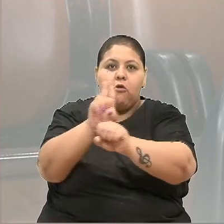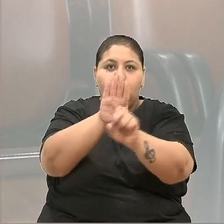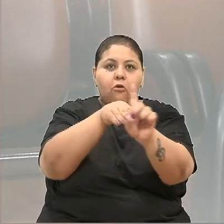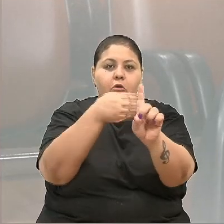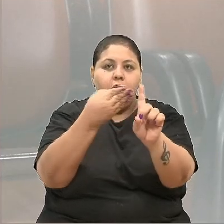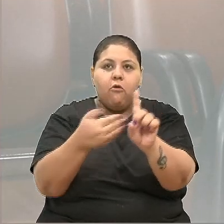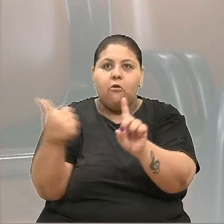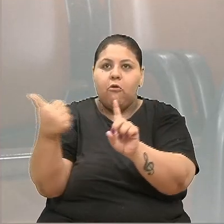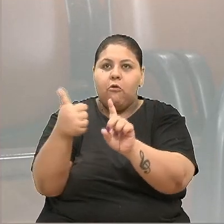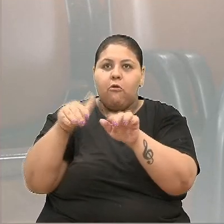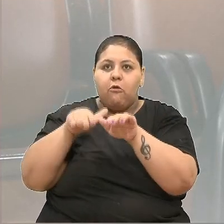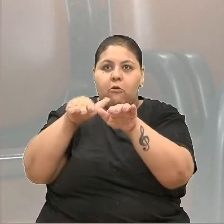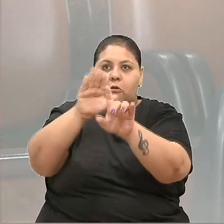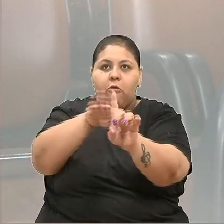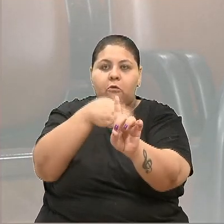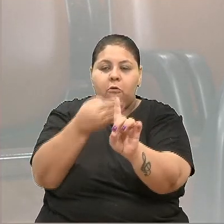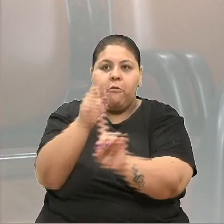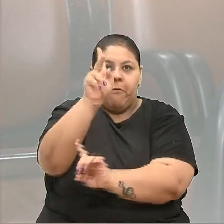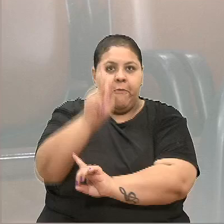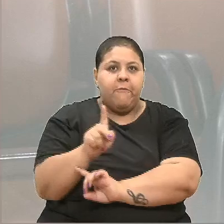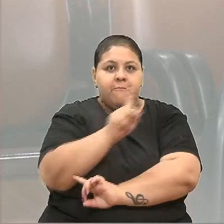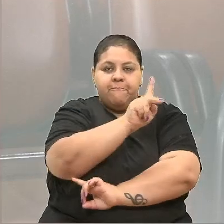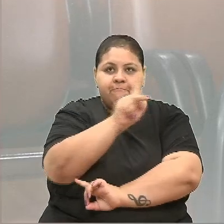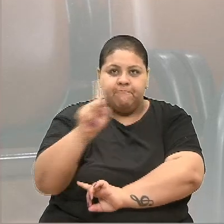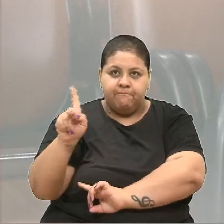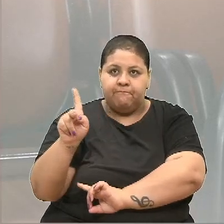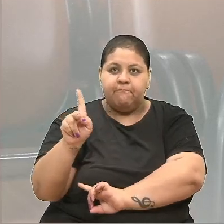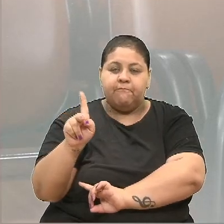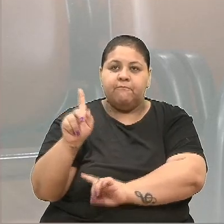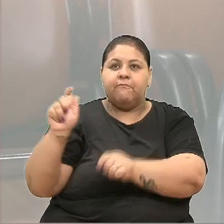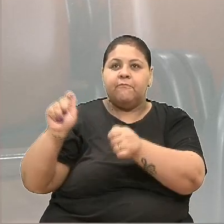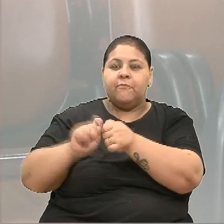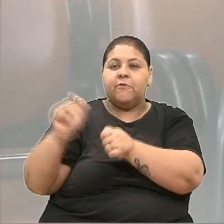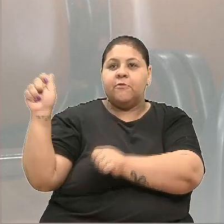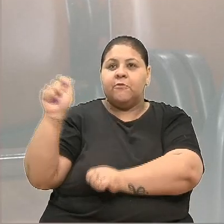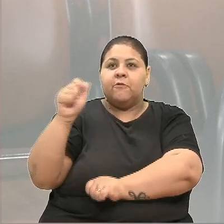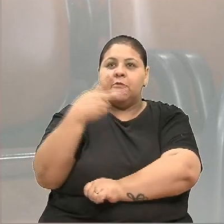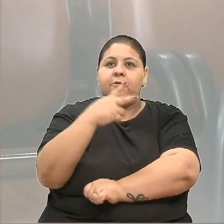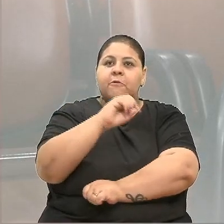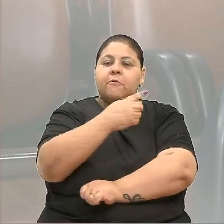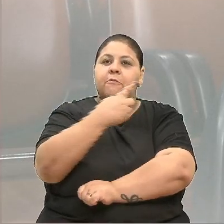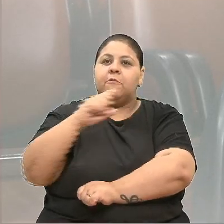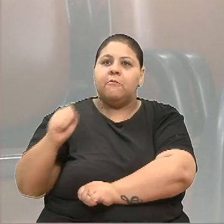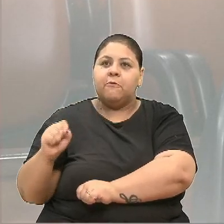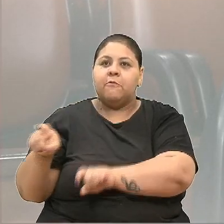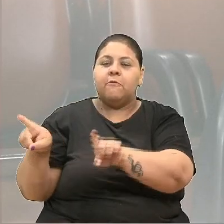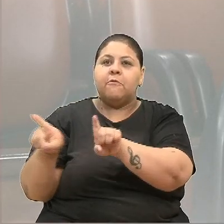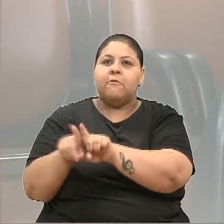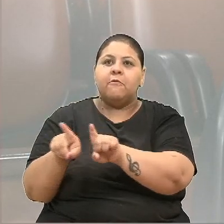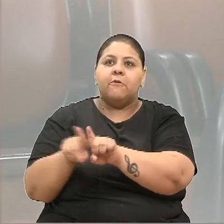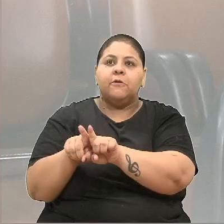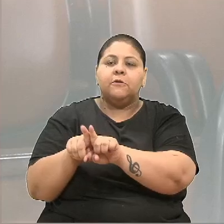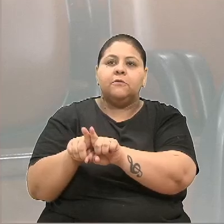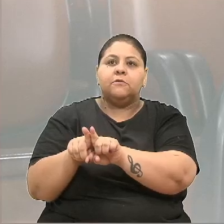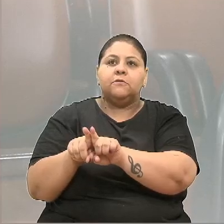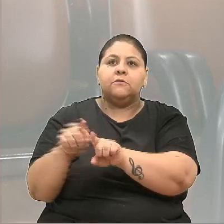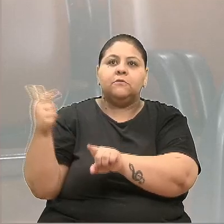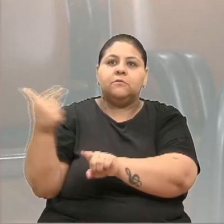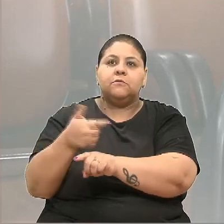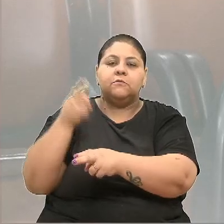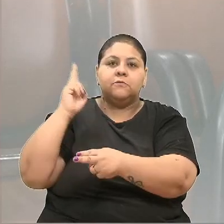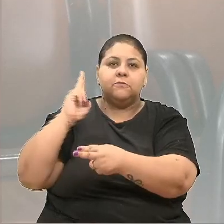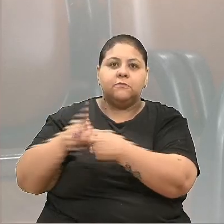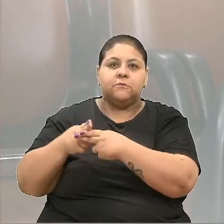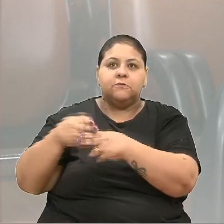A primeira romaria em homenagem ao padre Pedro Risson foi realizada em agosto de 2018. Em 2019, a segunda edição reuniu mais de 100 pessoas